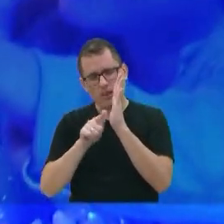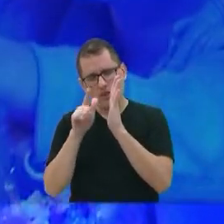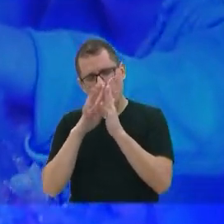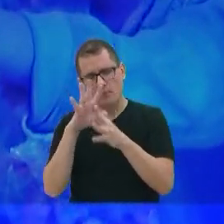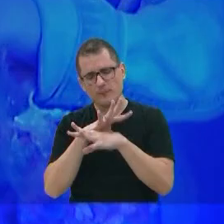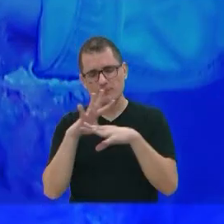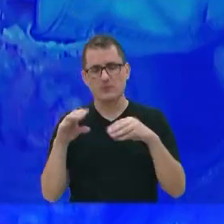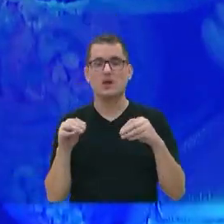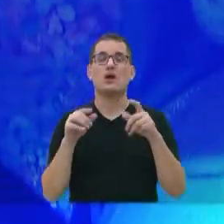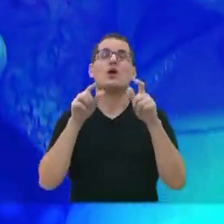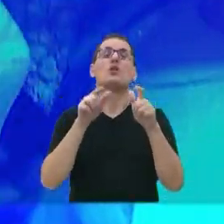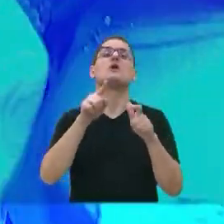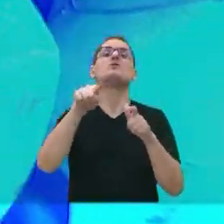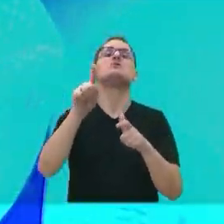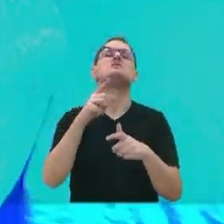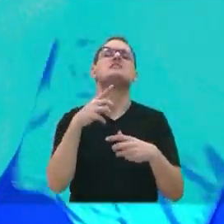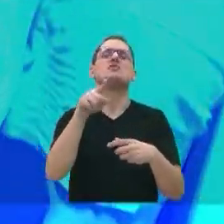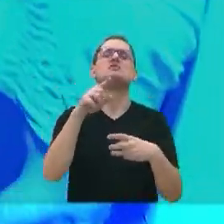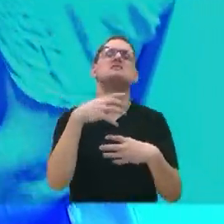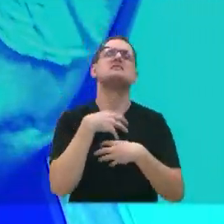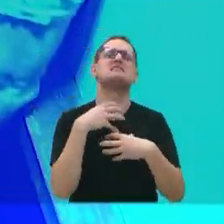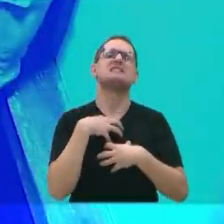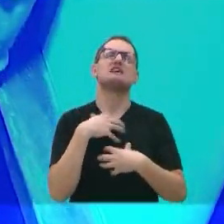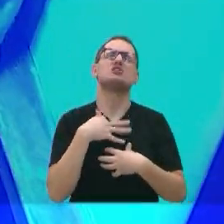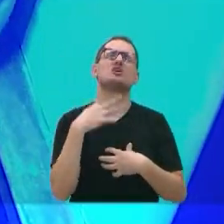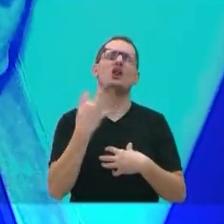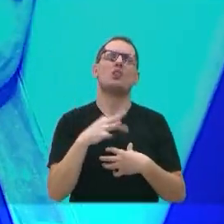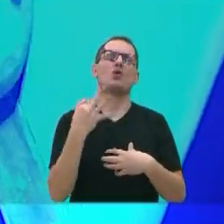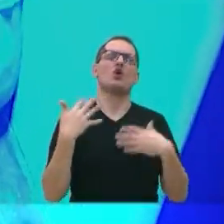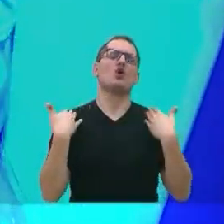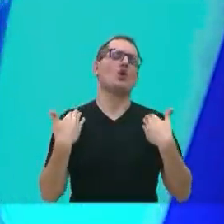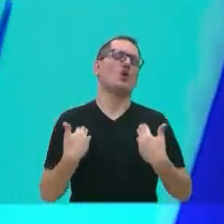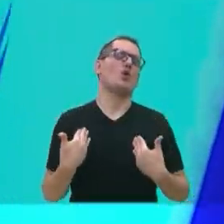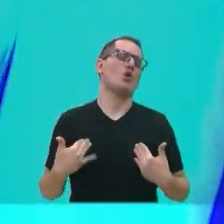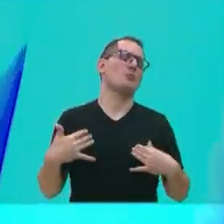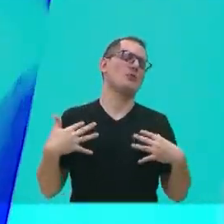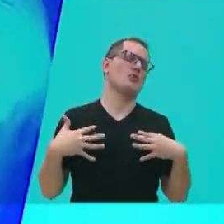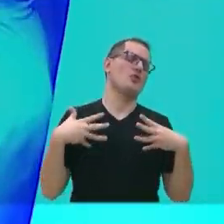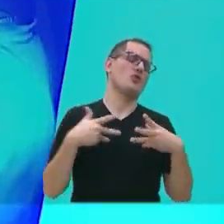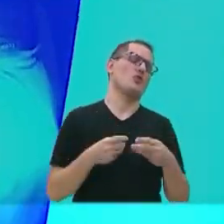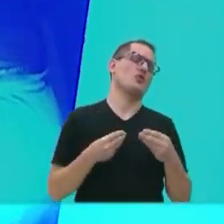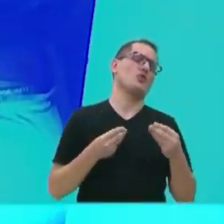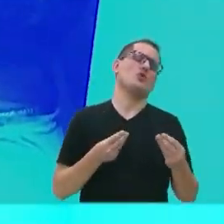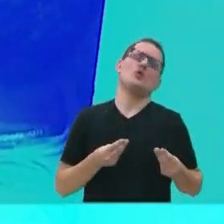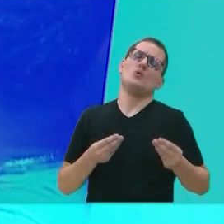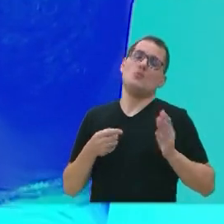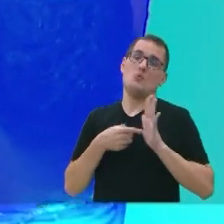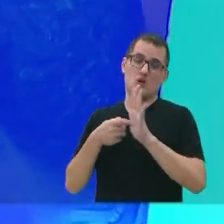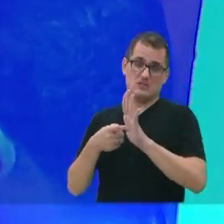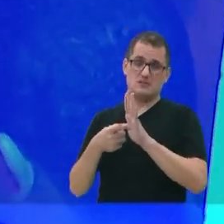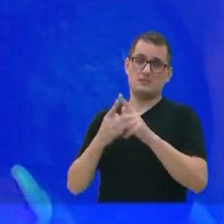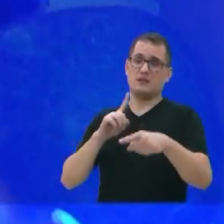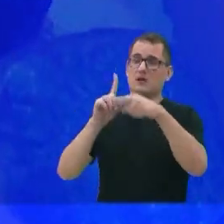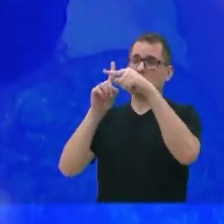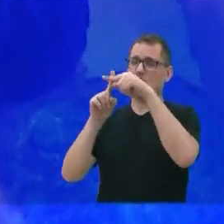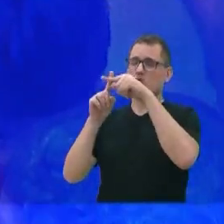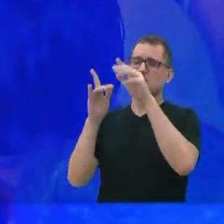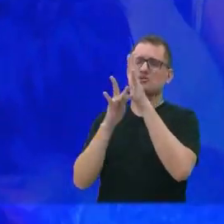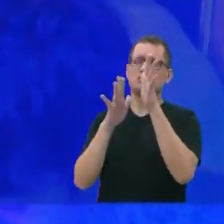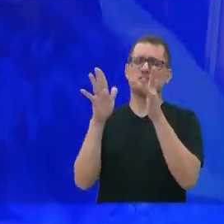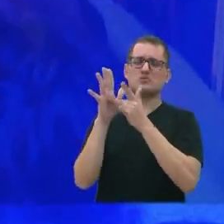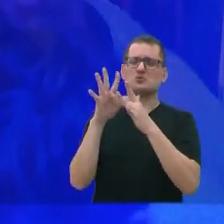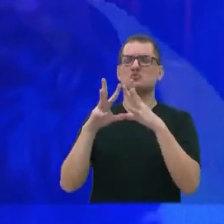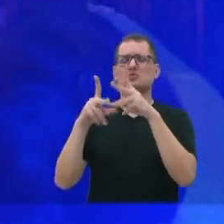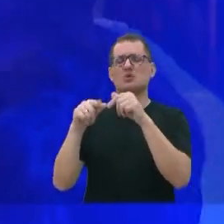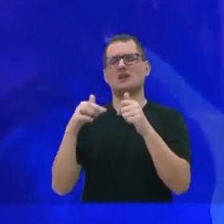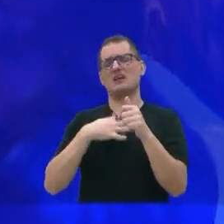Você sente dores no corpo inteiro. Lance sobre a cruz de Jesus agora todas as suas